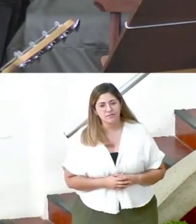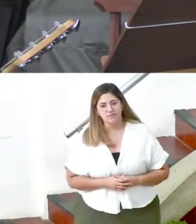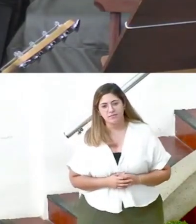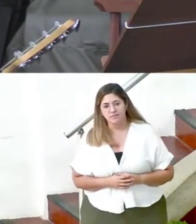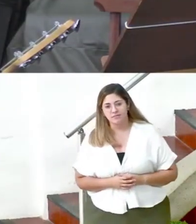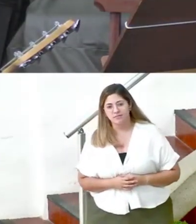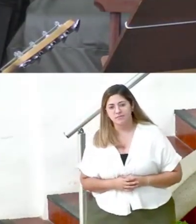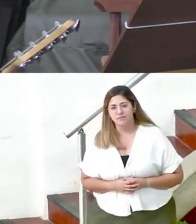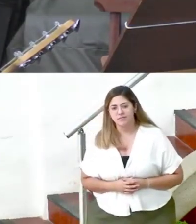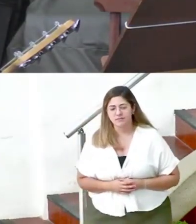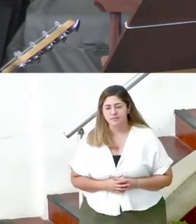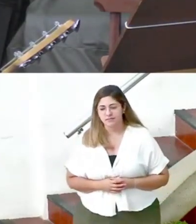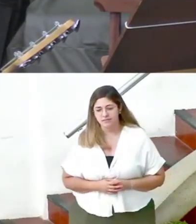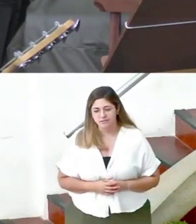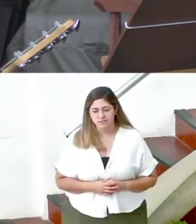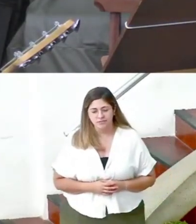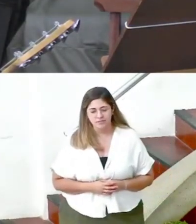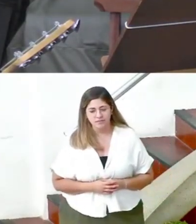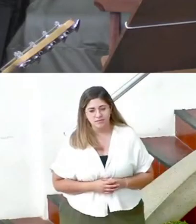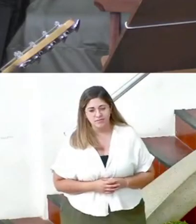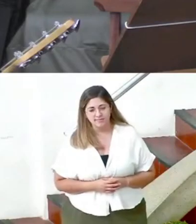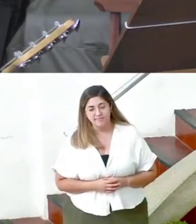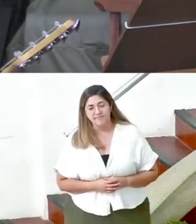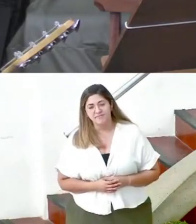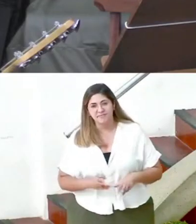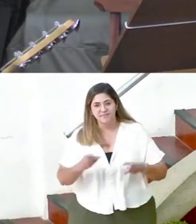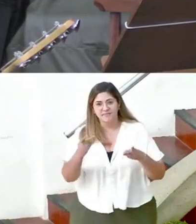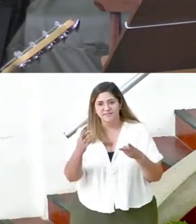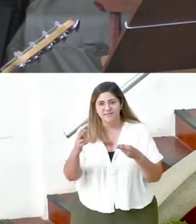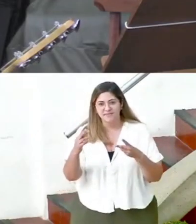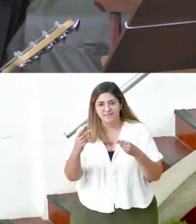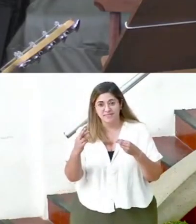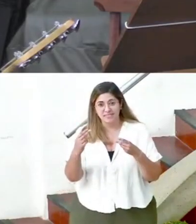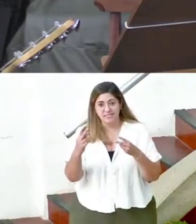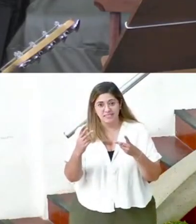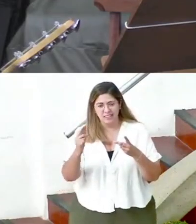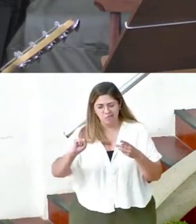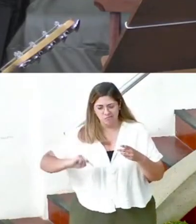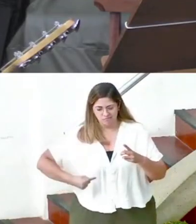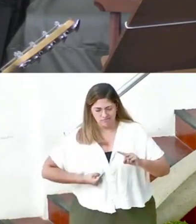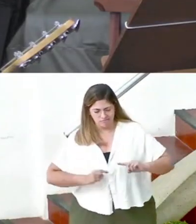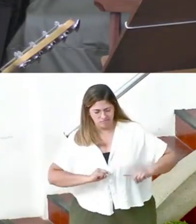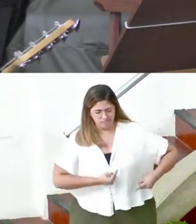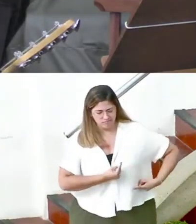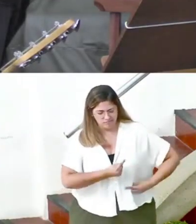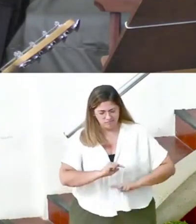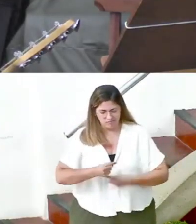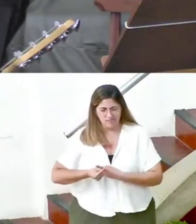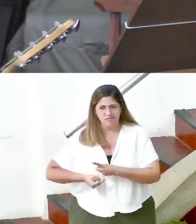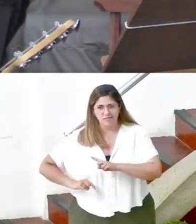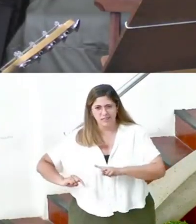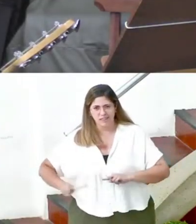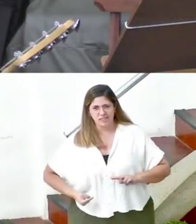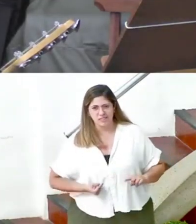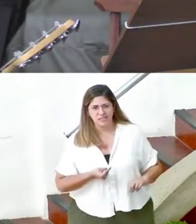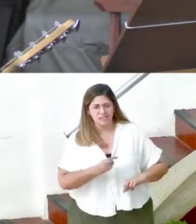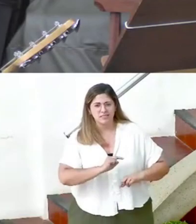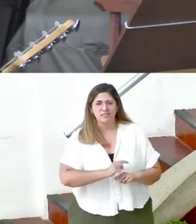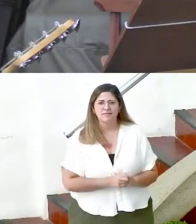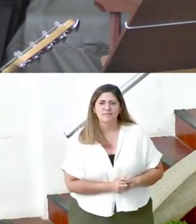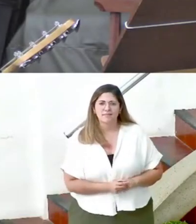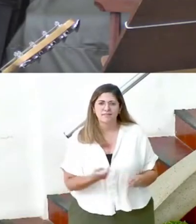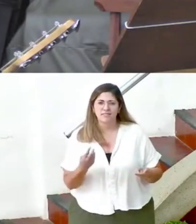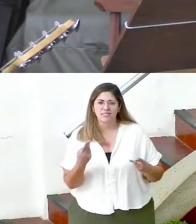São como lombrigas em um conciliábulo. Eu sei que nós não temos essa palavra, conciliábulo, mas é a ideia lá. São